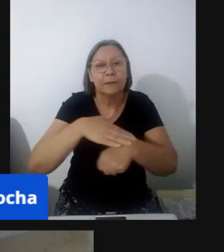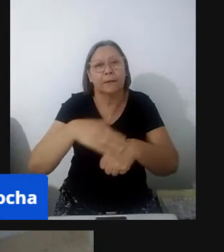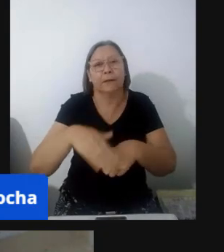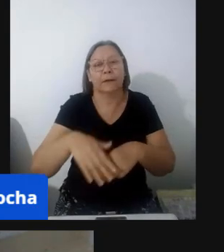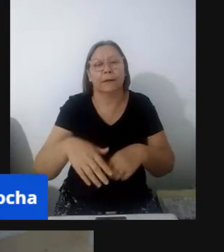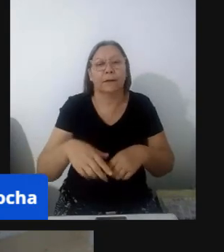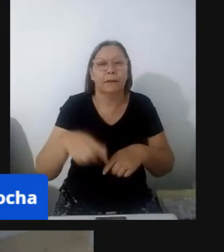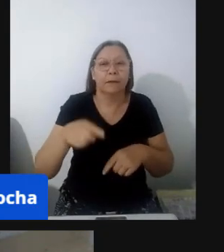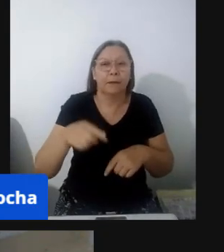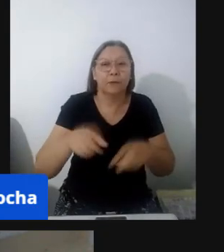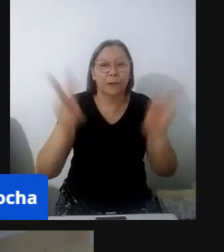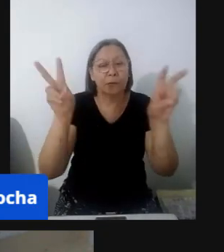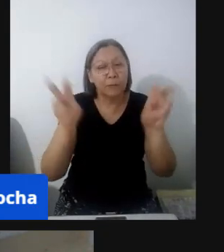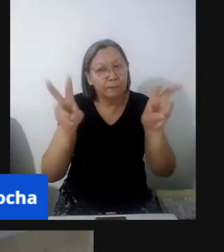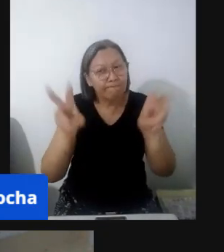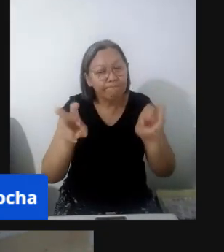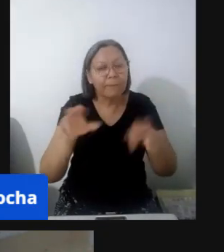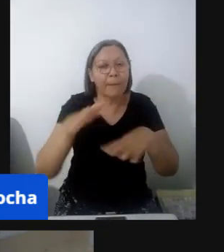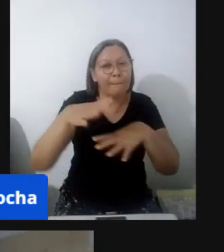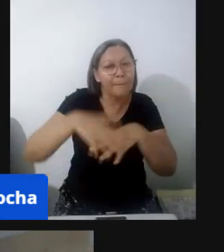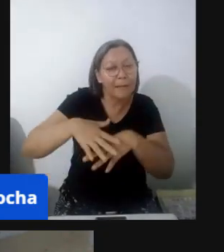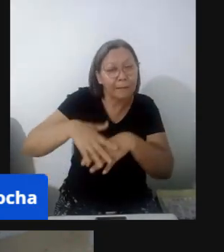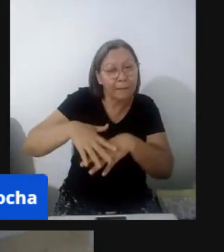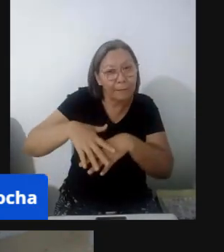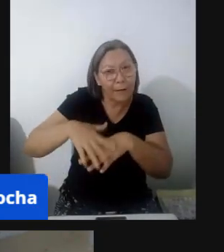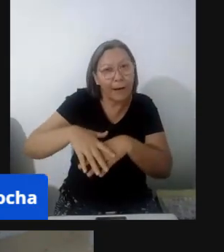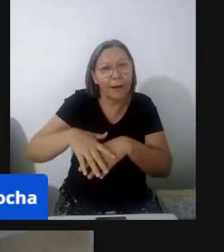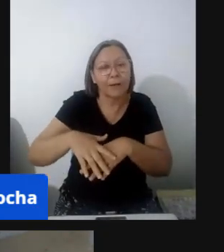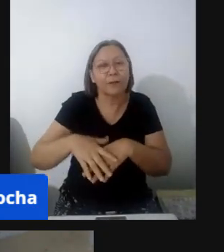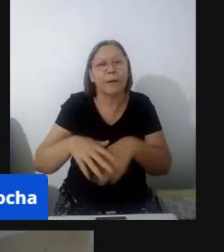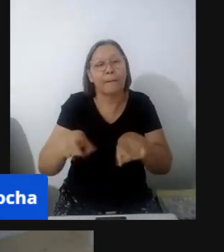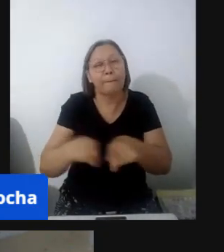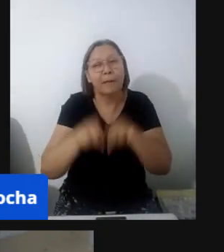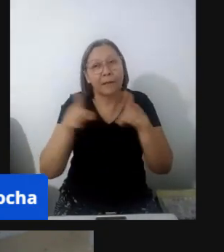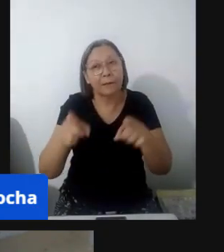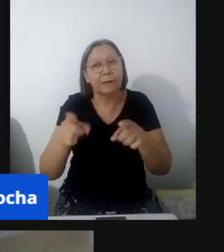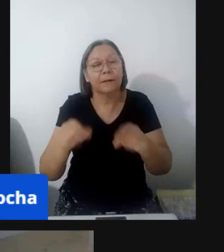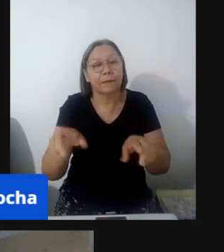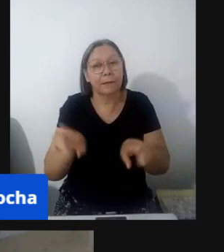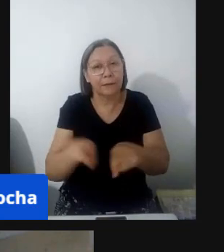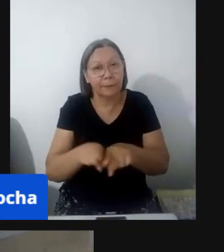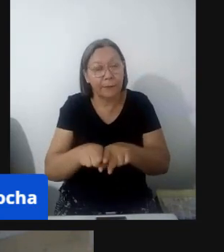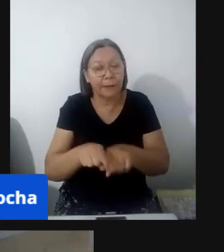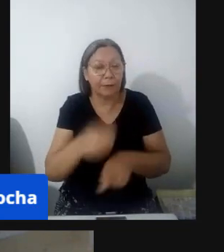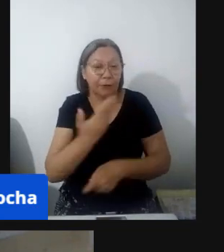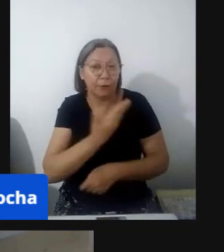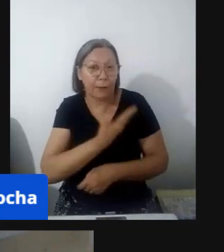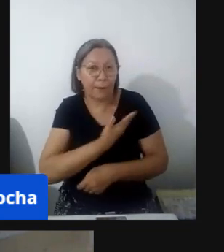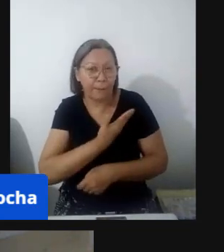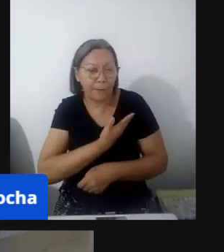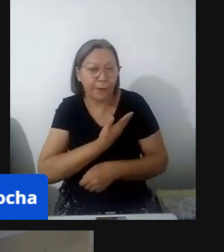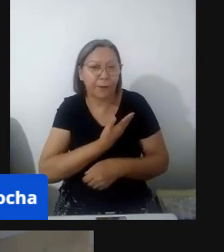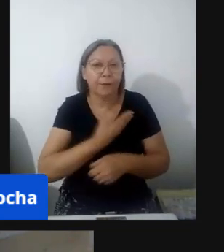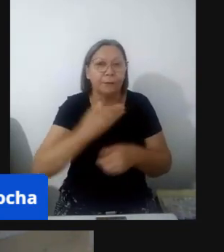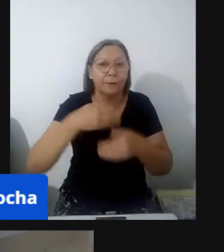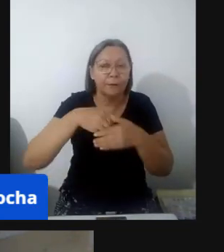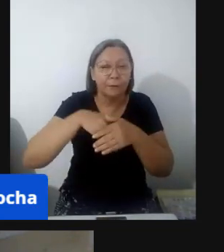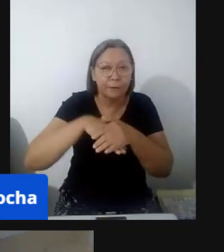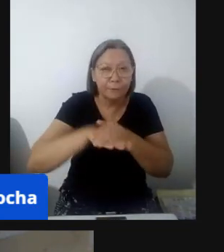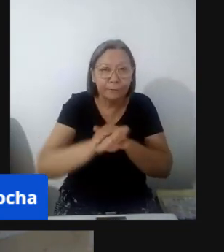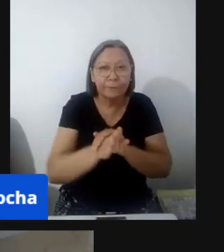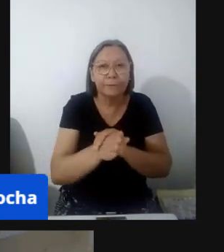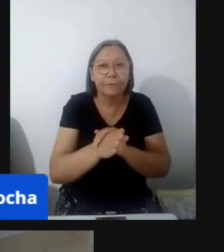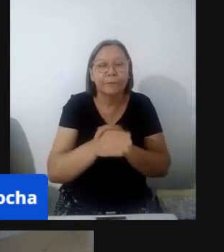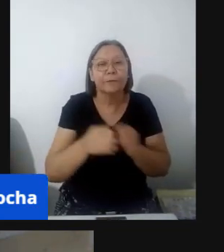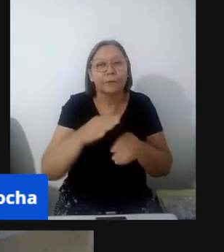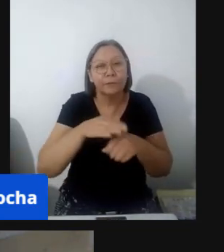nosso caso específico aqui, mas para uma conversa também de amigo, de conforto, nós estamos aqui à disposição. Então, da